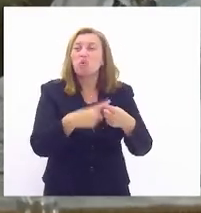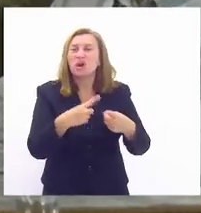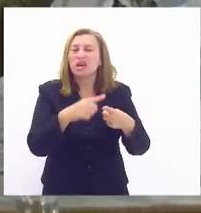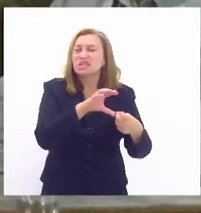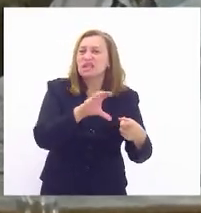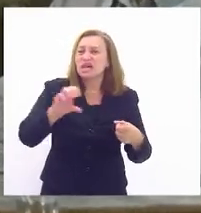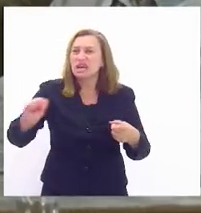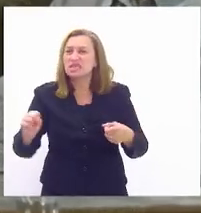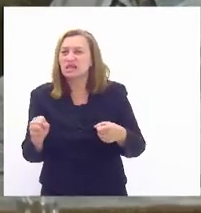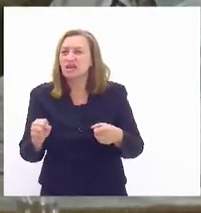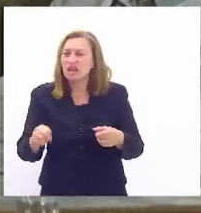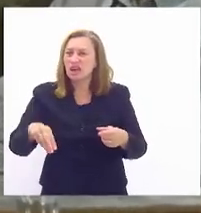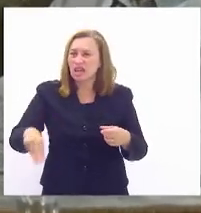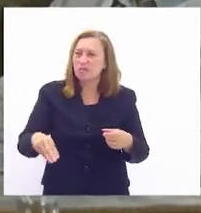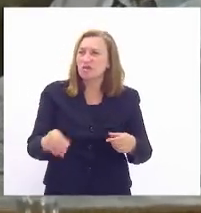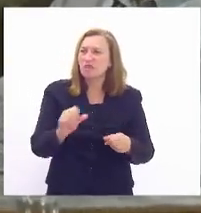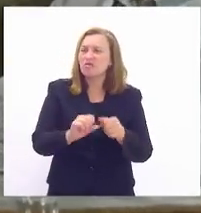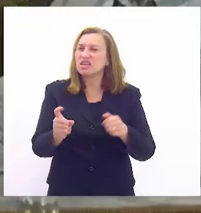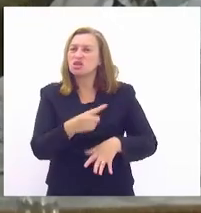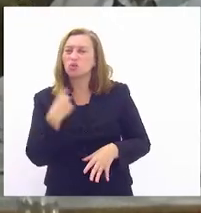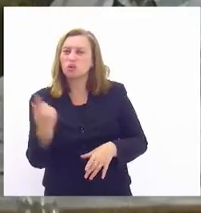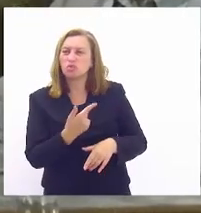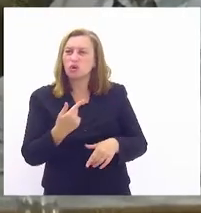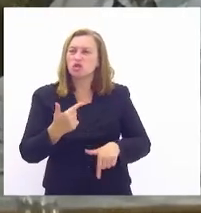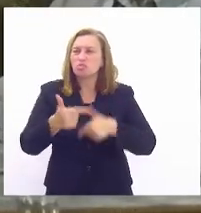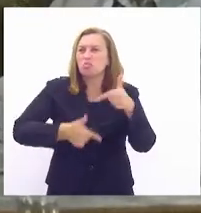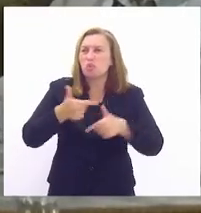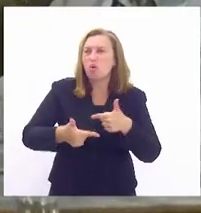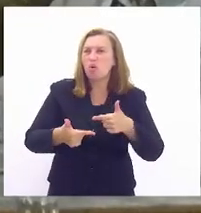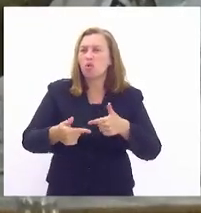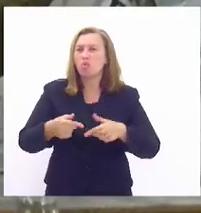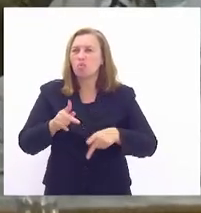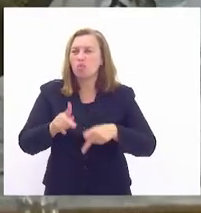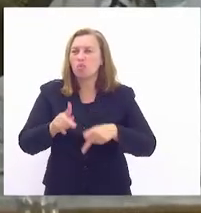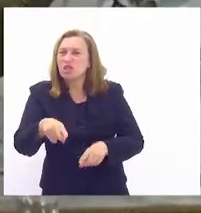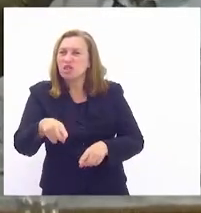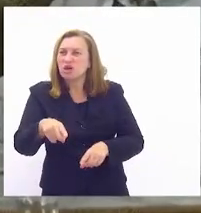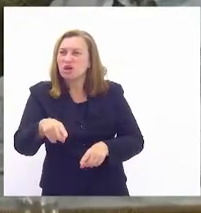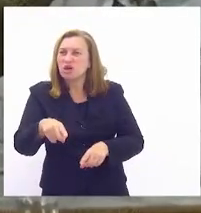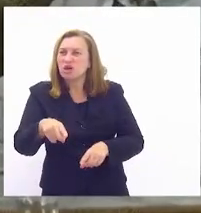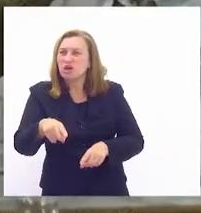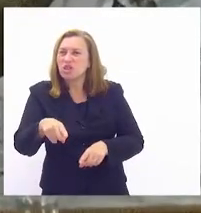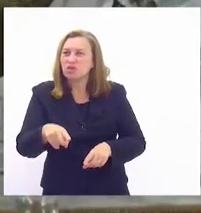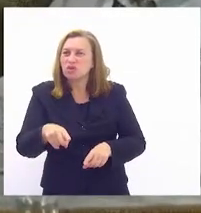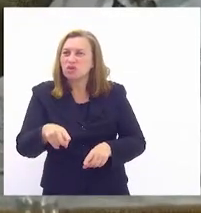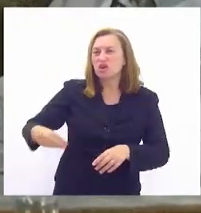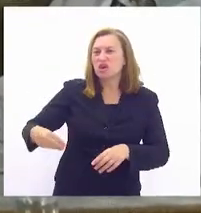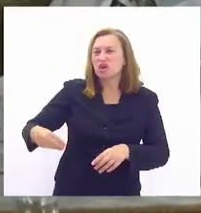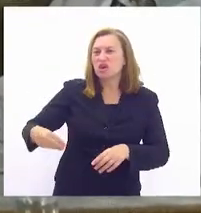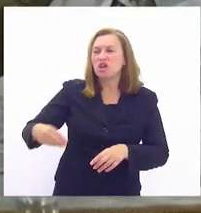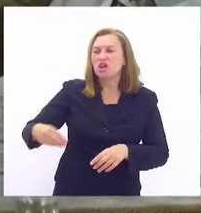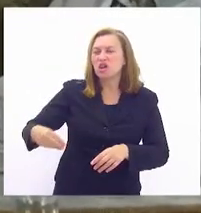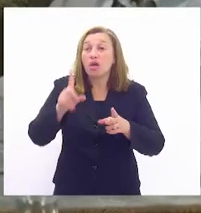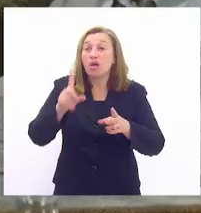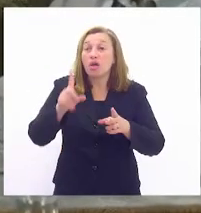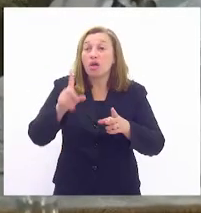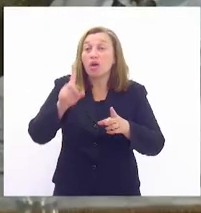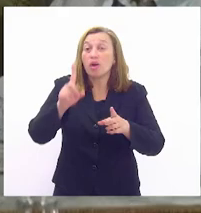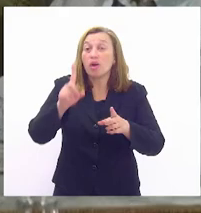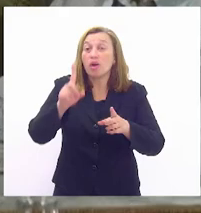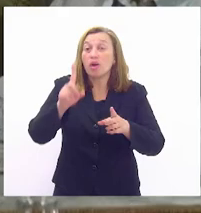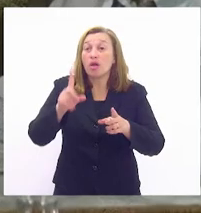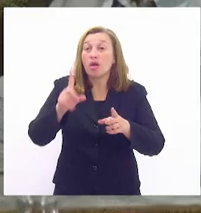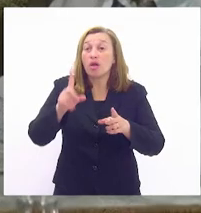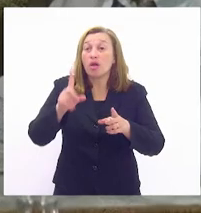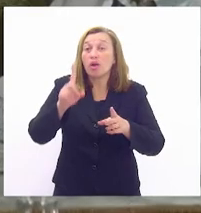vem fazendo com a classe trabalhadora. Proibindo nossos filhos, nossos netos, nossa família ter um lazer. E